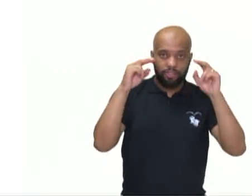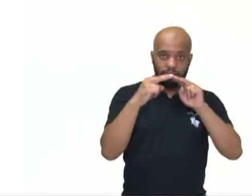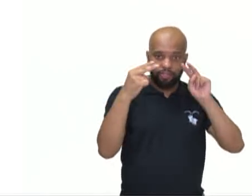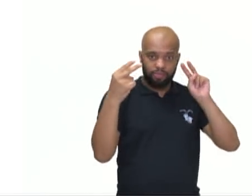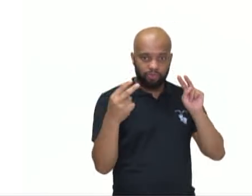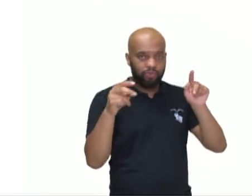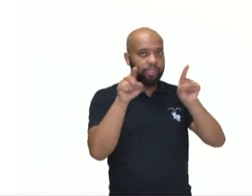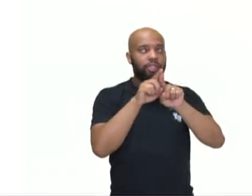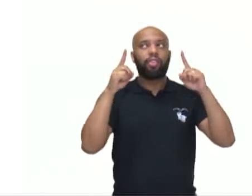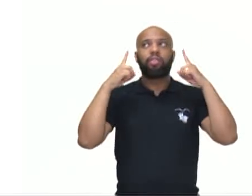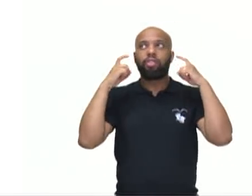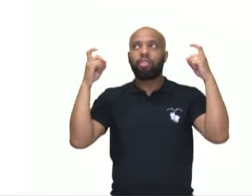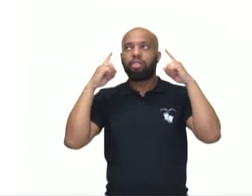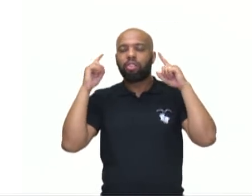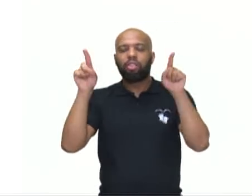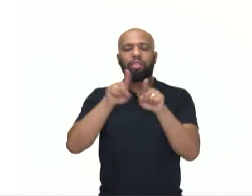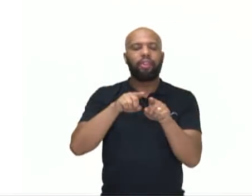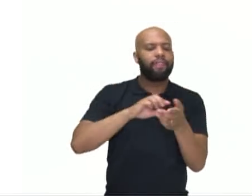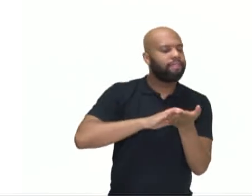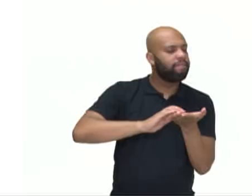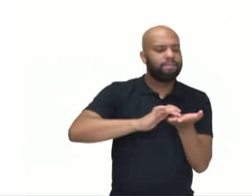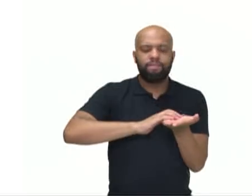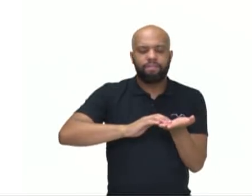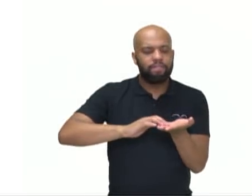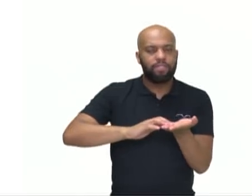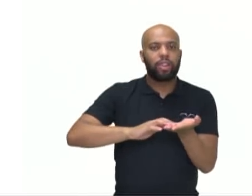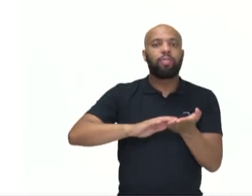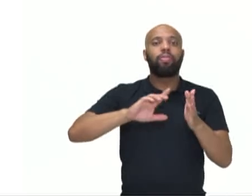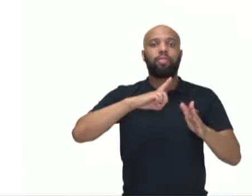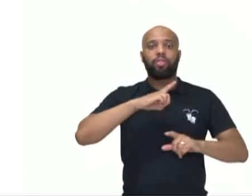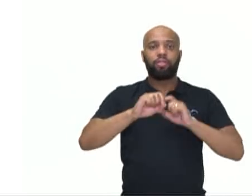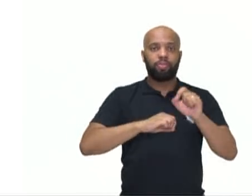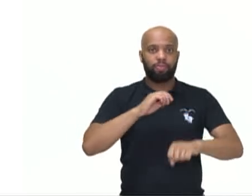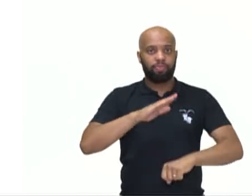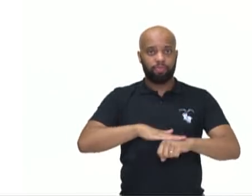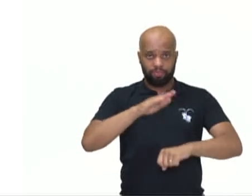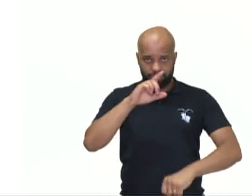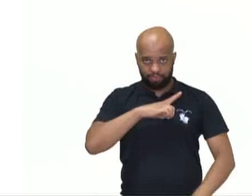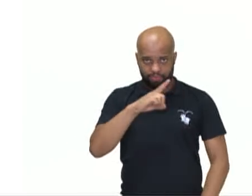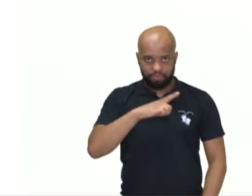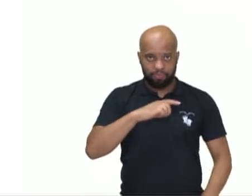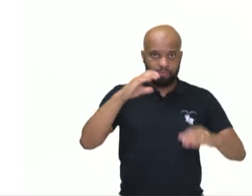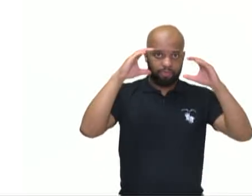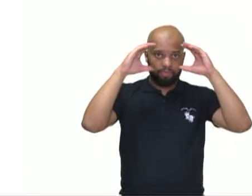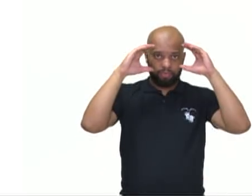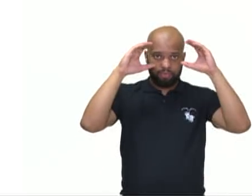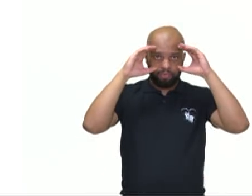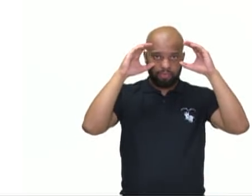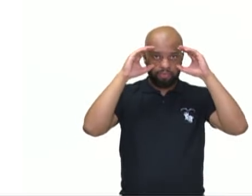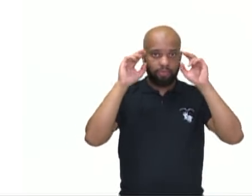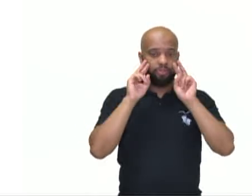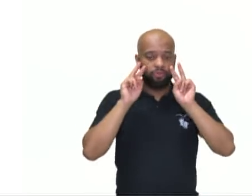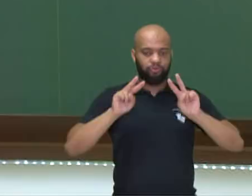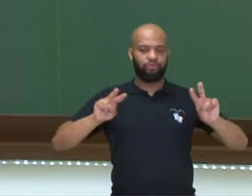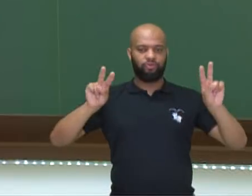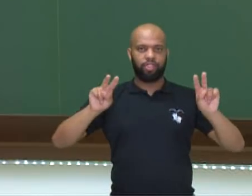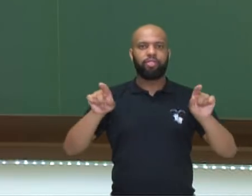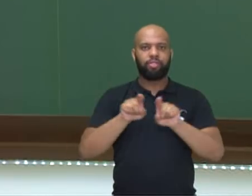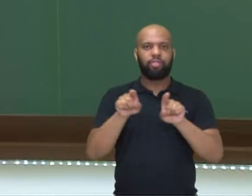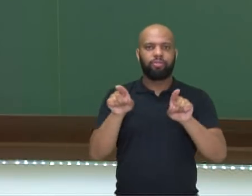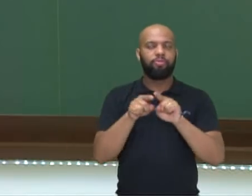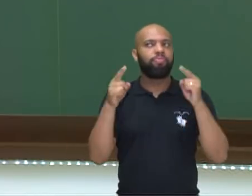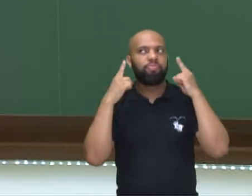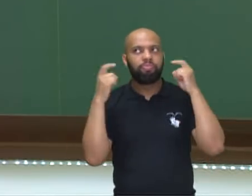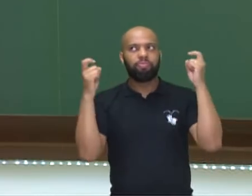vezes até táteis. O mais comum são os efeitos visuais e sonoros, tá? Mas